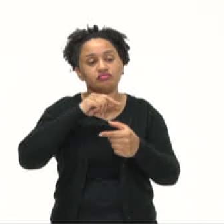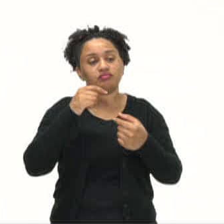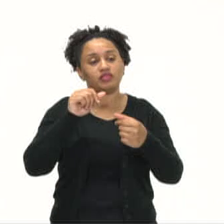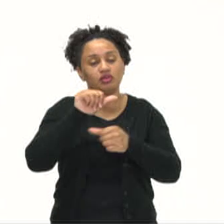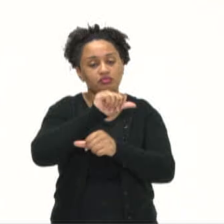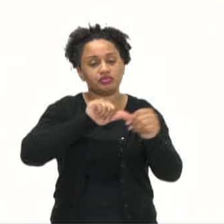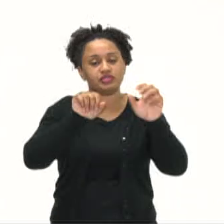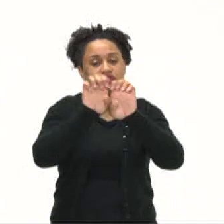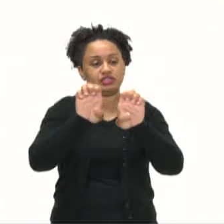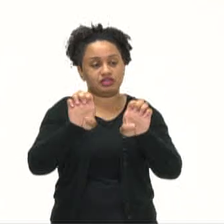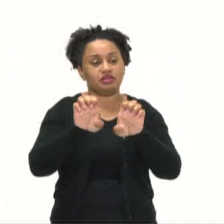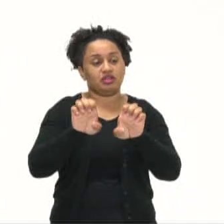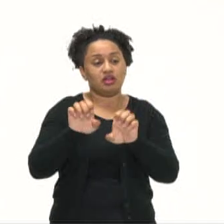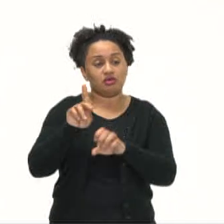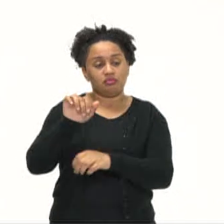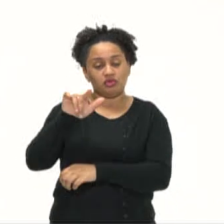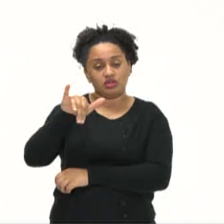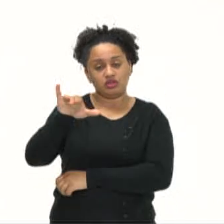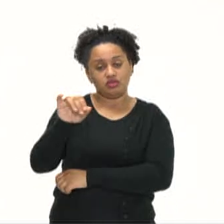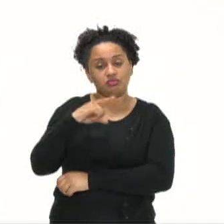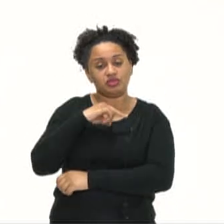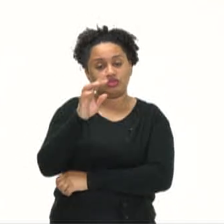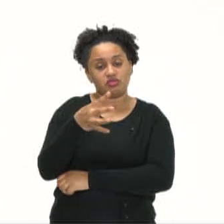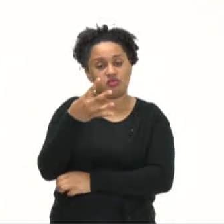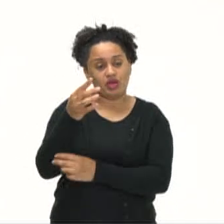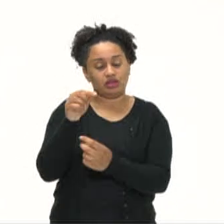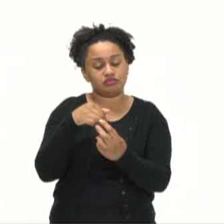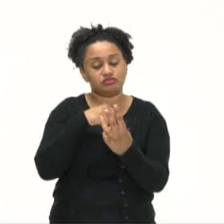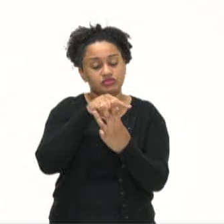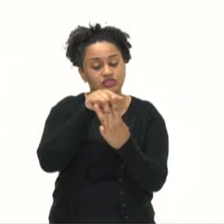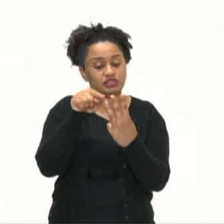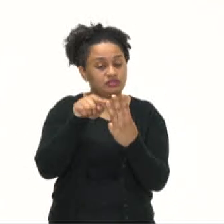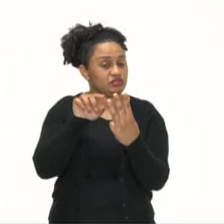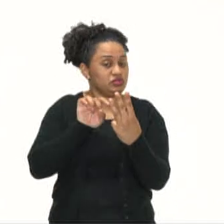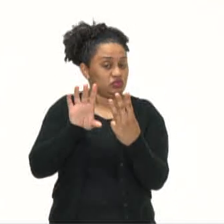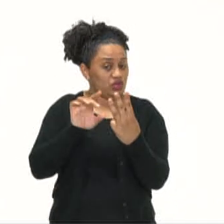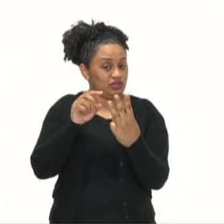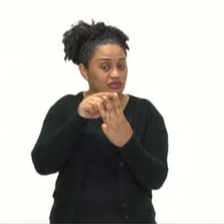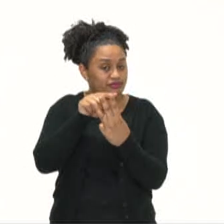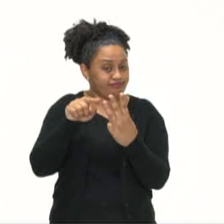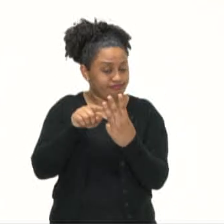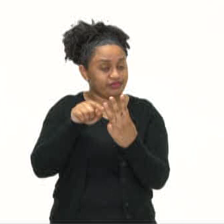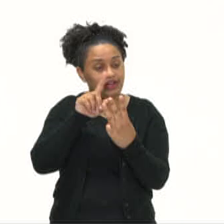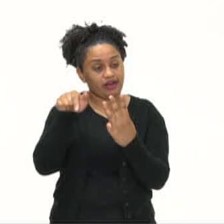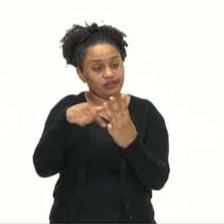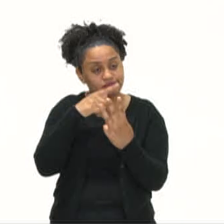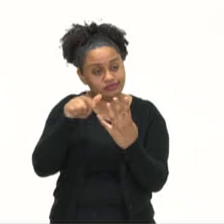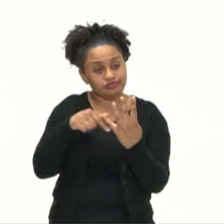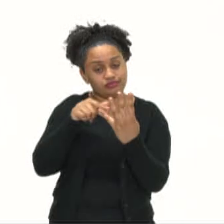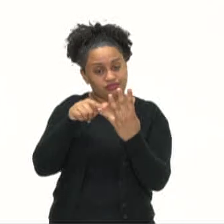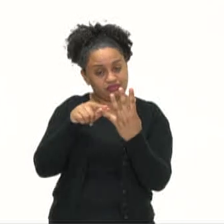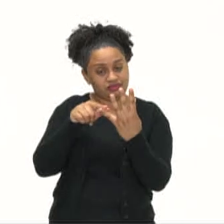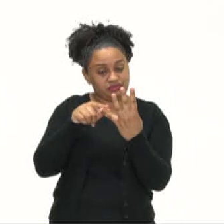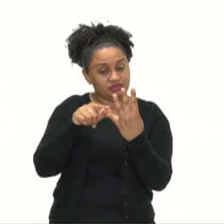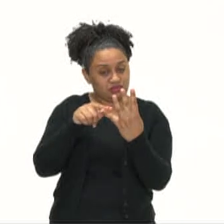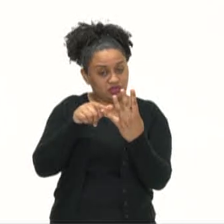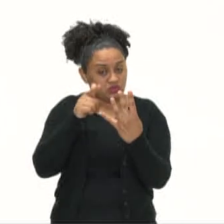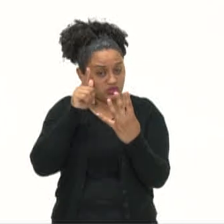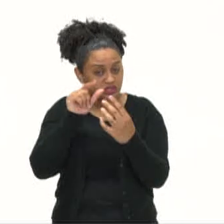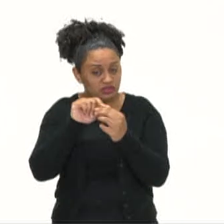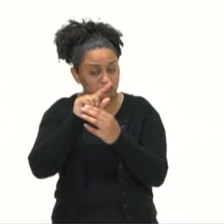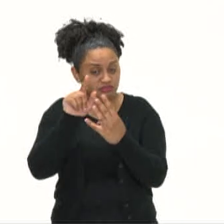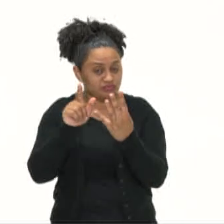expressão um polinômio com 4 termos. Repare que era um trinômio, eu só tinha 3. Desmembrando o segundo termo, o